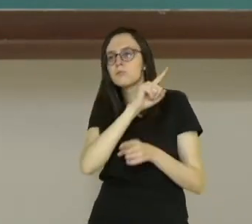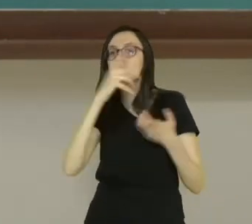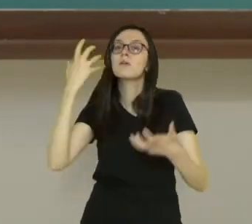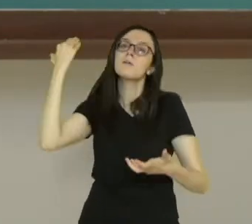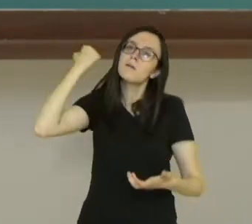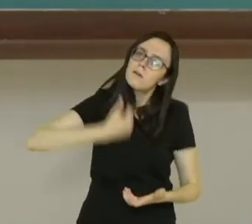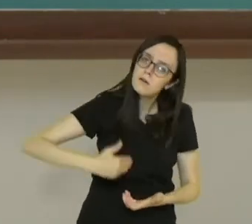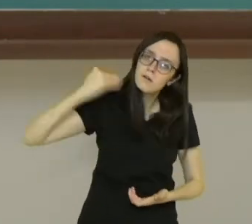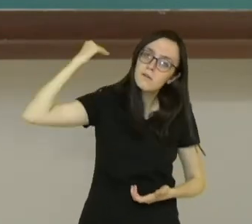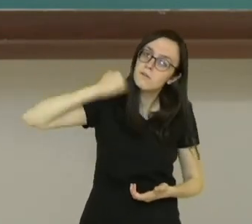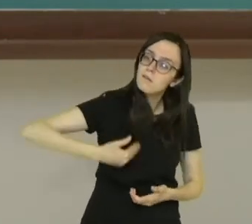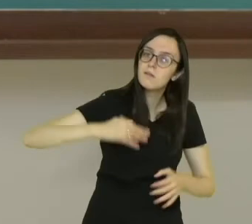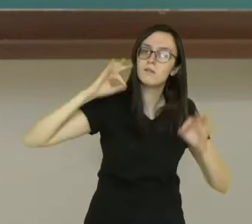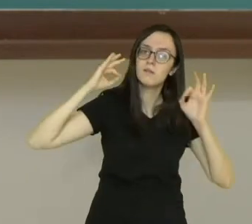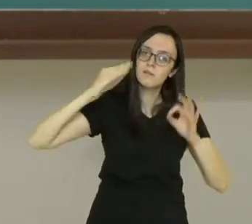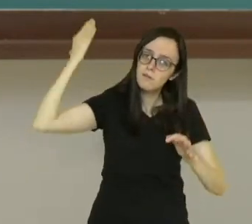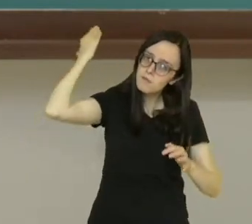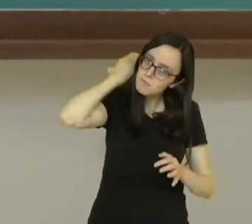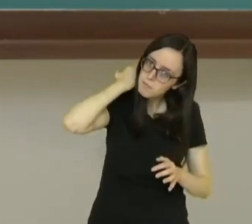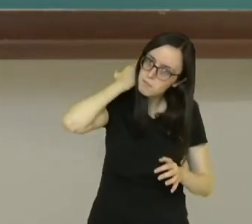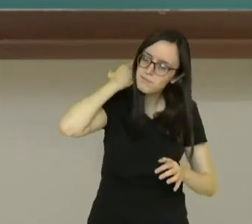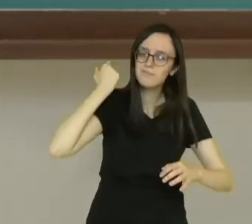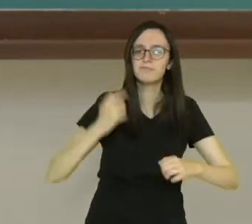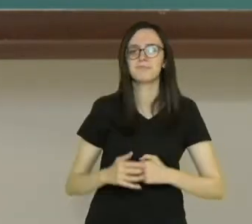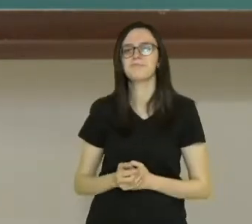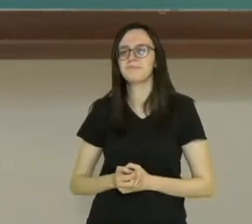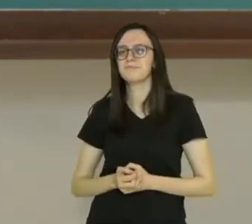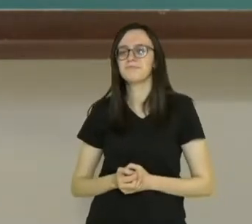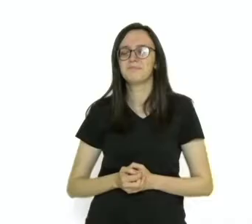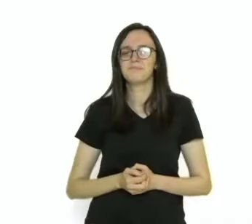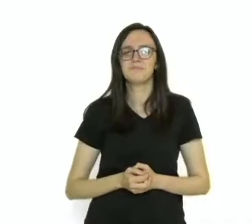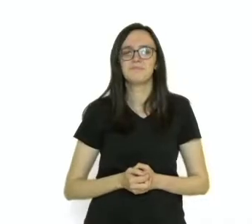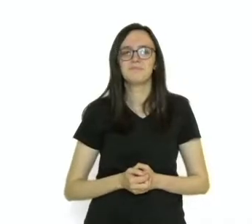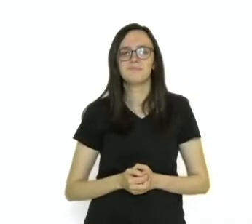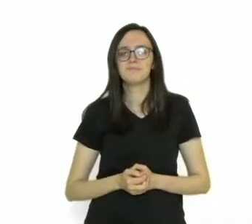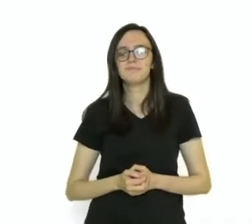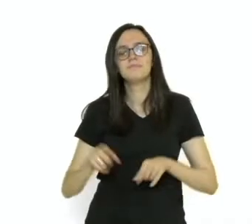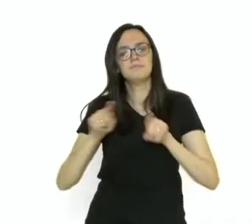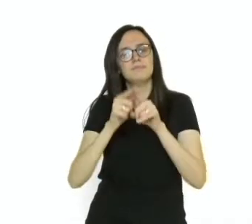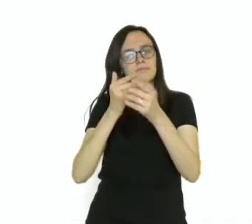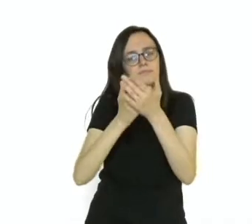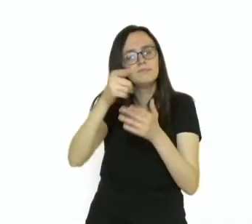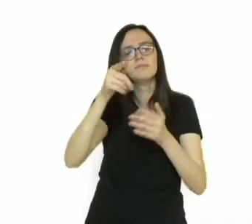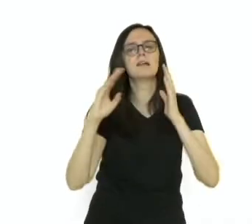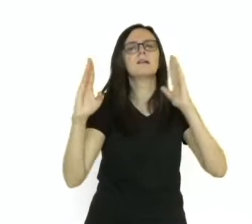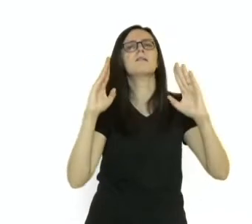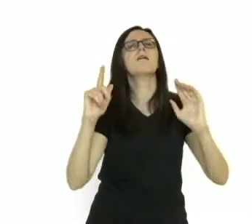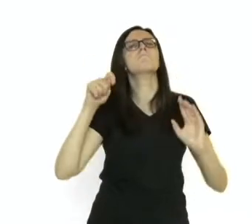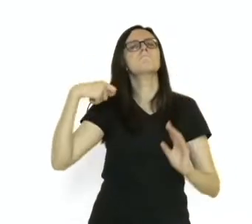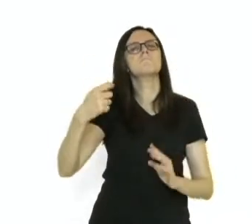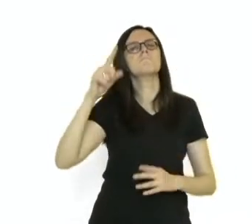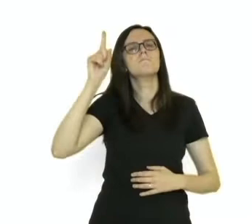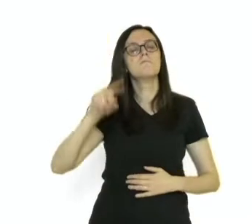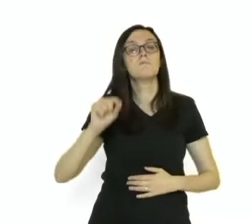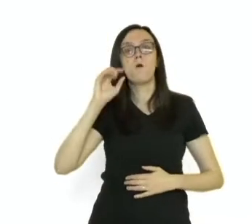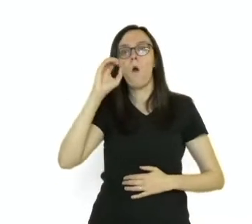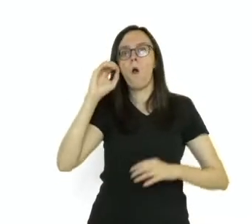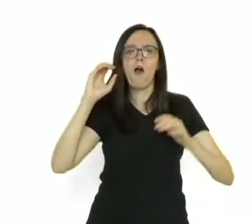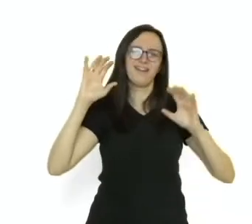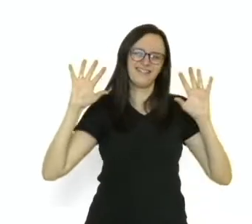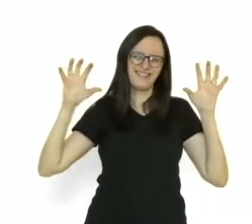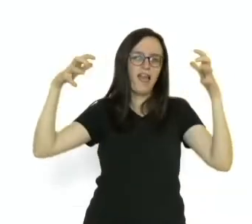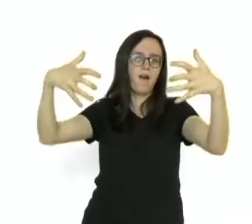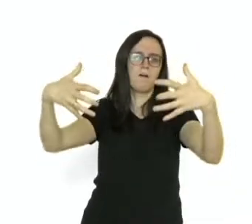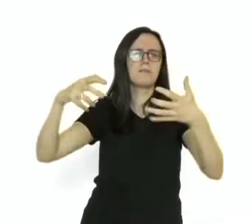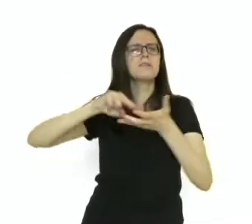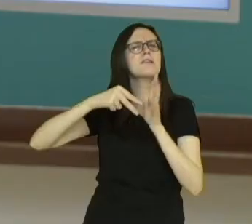acabar sendo guilhotinados, cabeças vão rolar. Né? Inicia esse período, é chamado de O Terror. É o período que